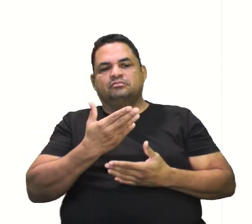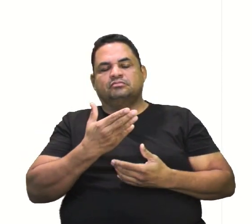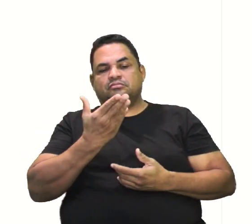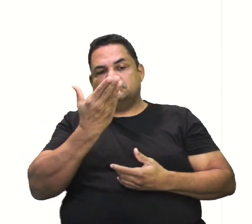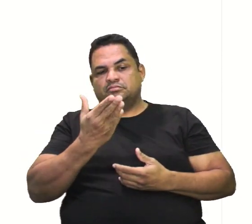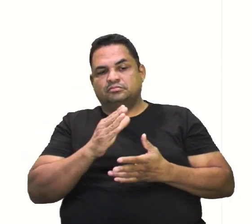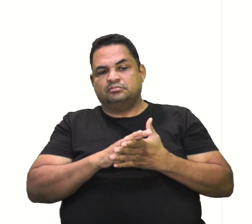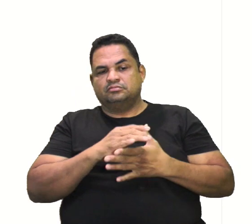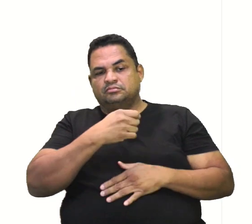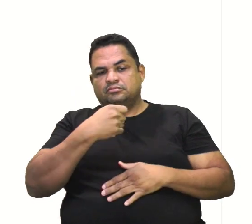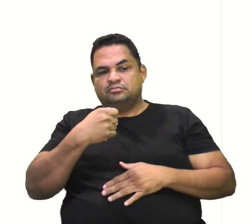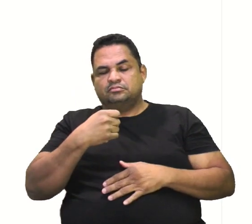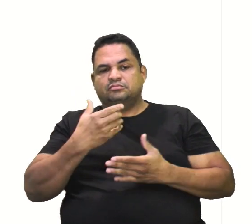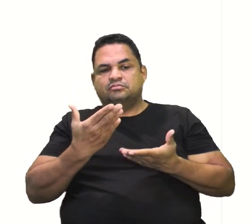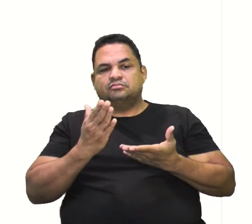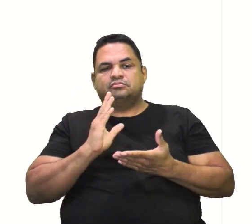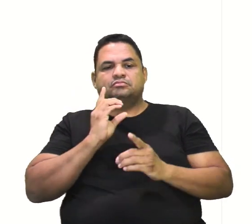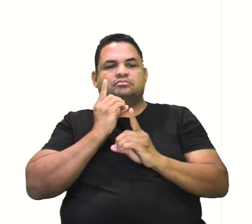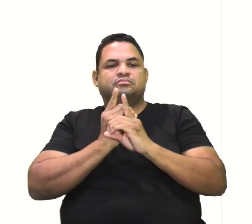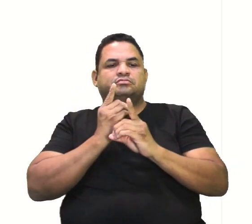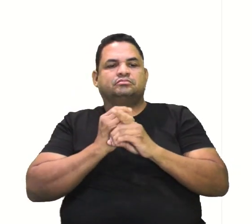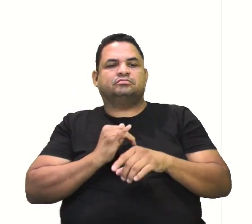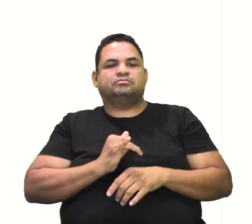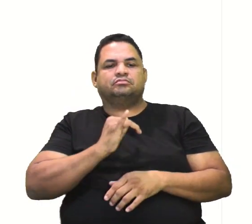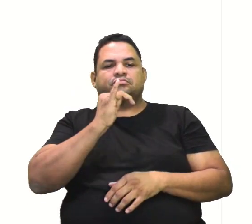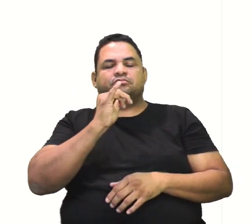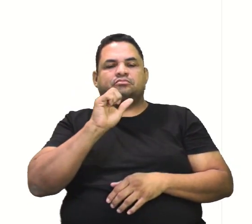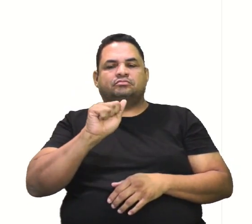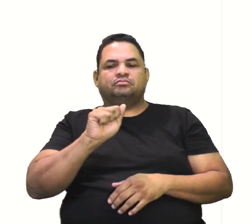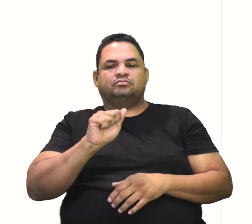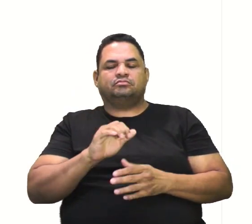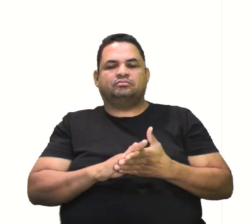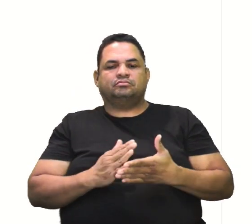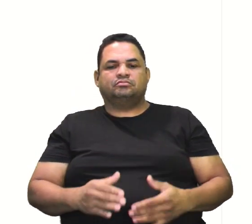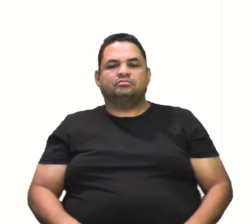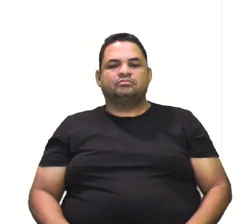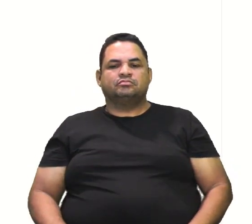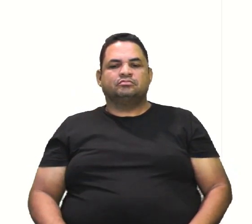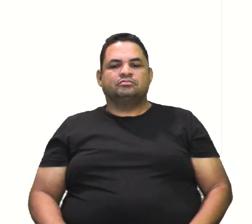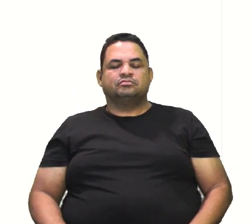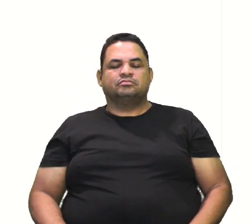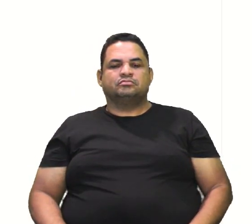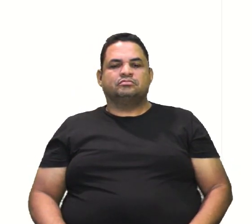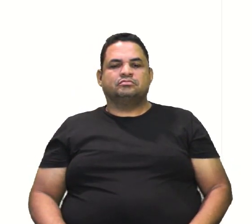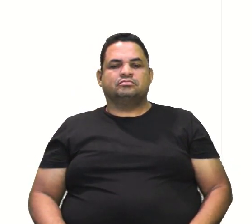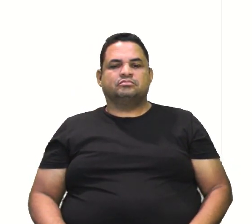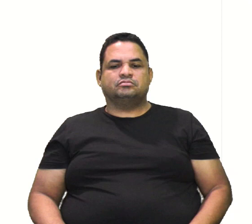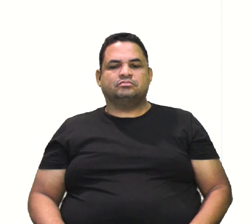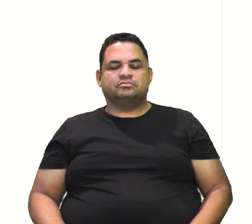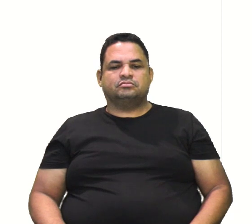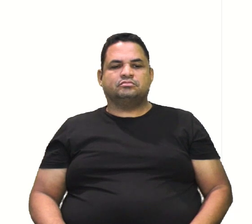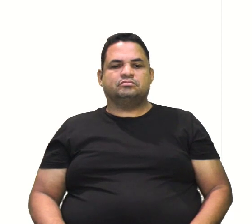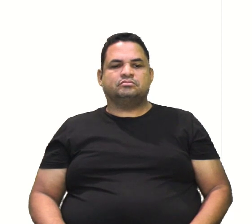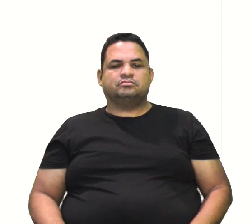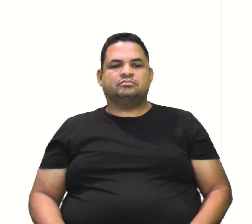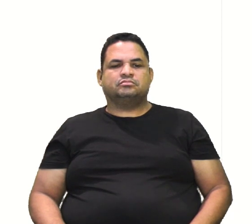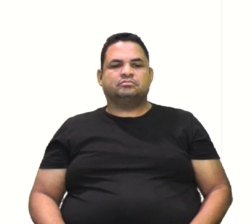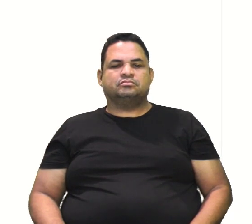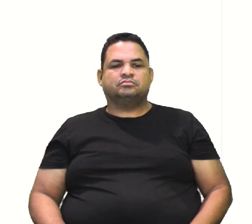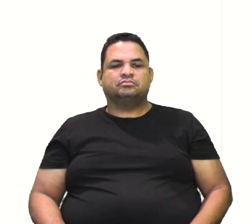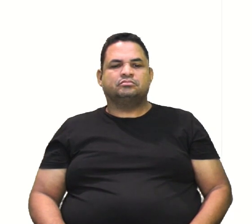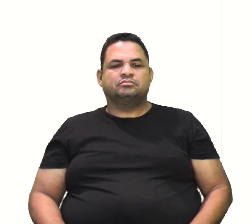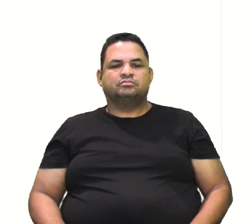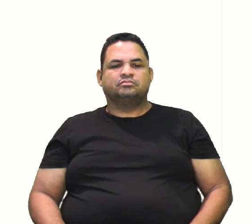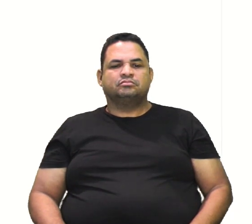substituir o x de A na circunferência, eu vou achar o y de A. Está meio fora do surgir aqui, mas deixa a